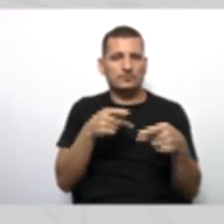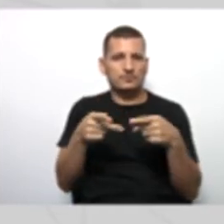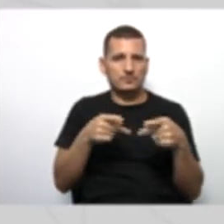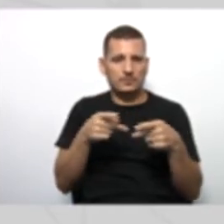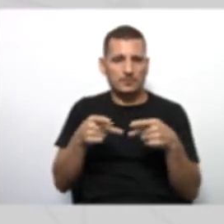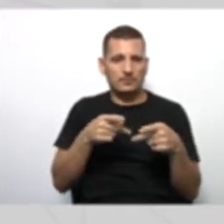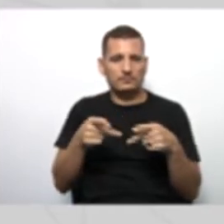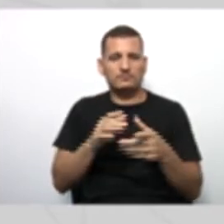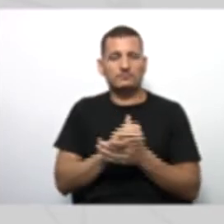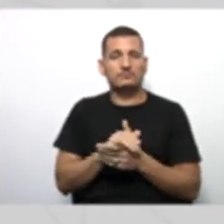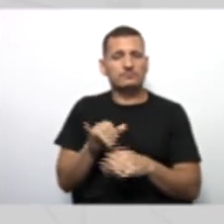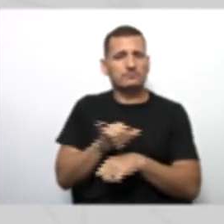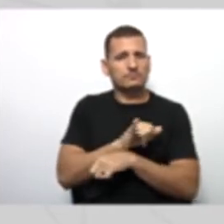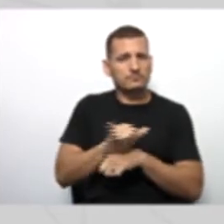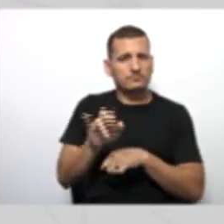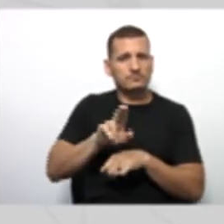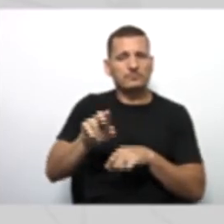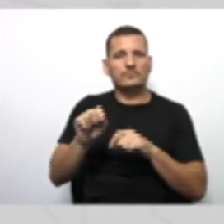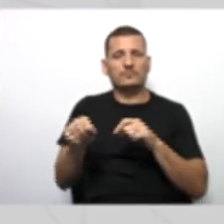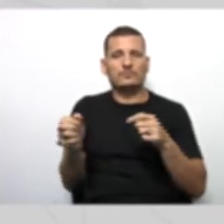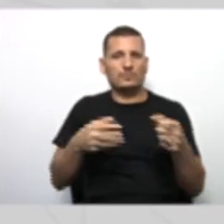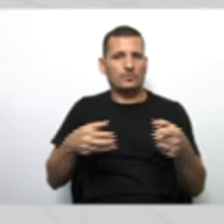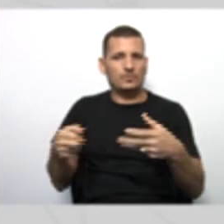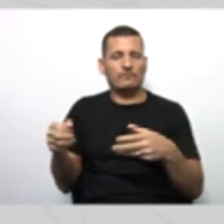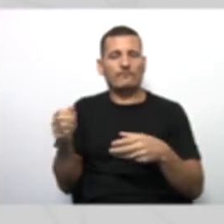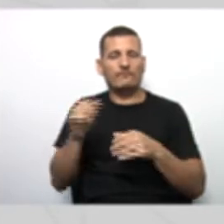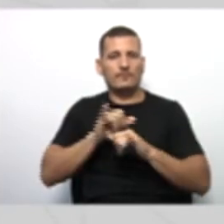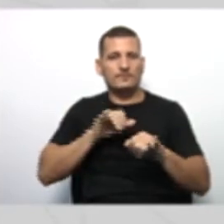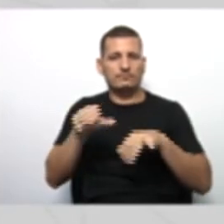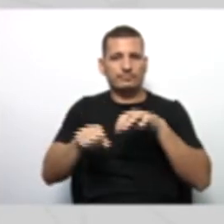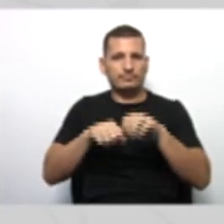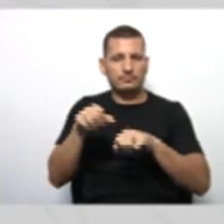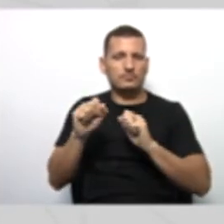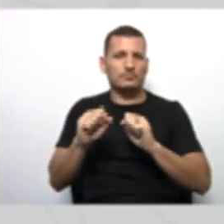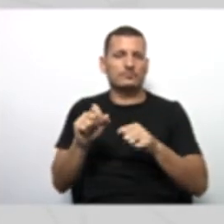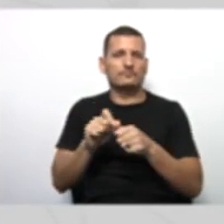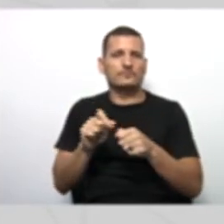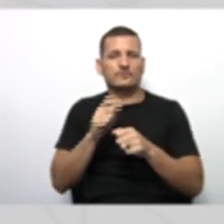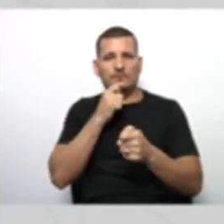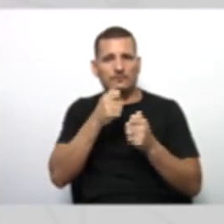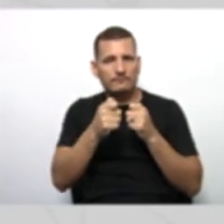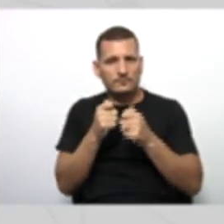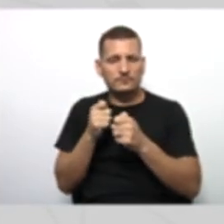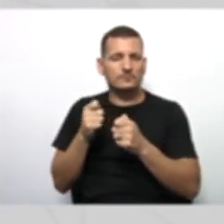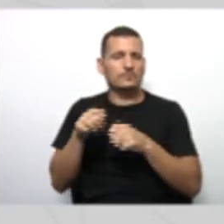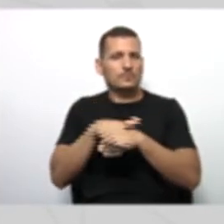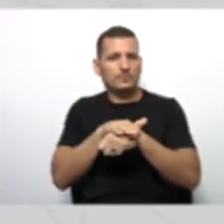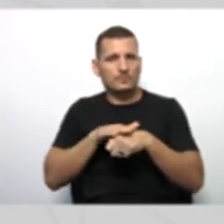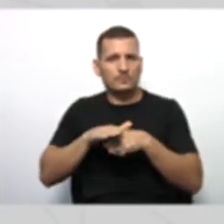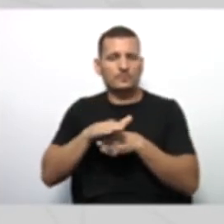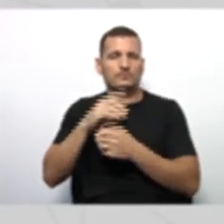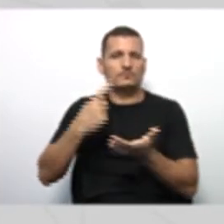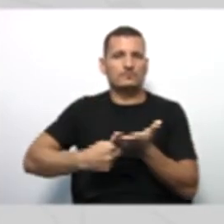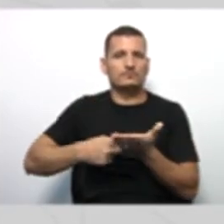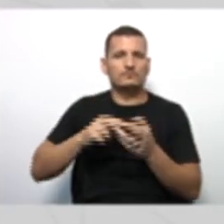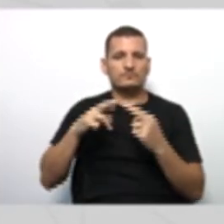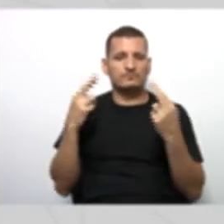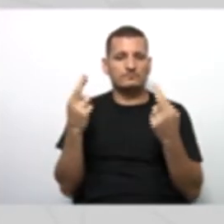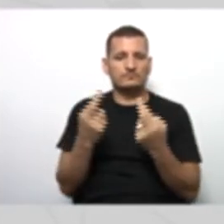de custos e tempo, o escopo, as partes interessadas. Tudo que eu produzi, vou ter que levantar aí nessa